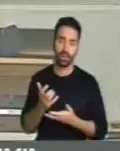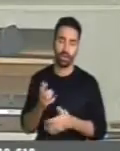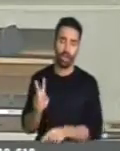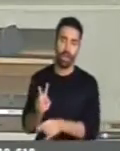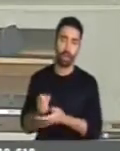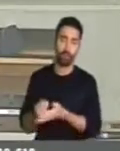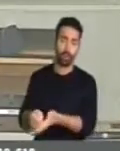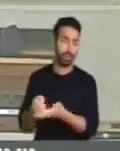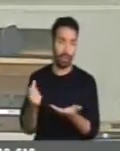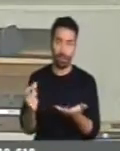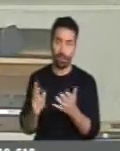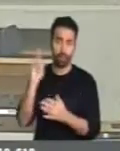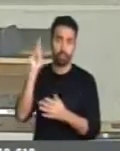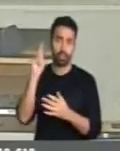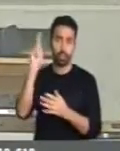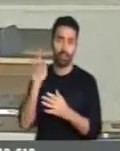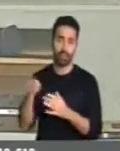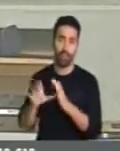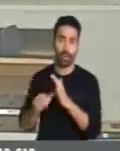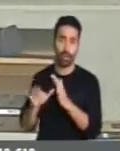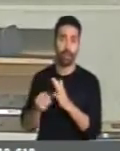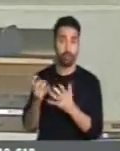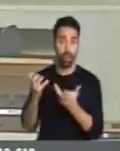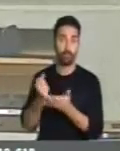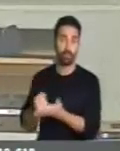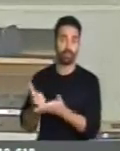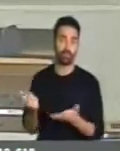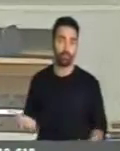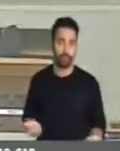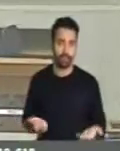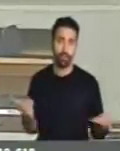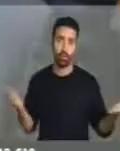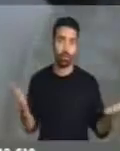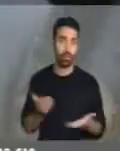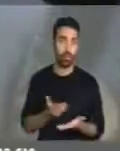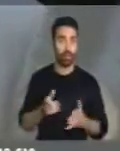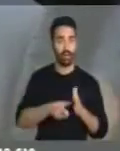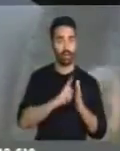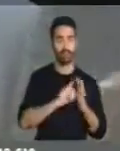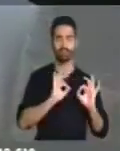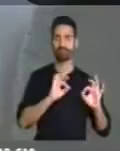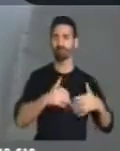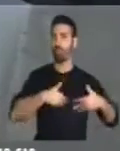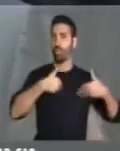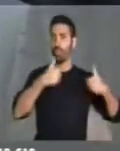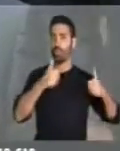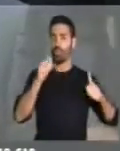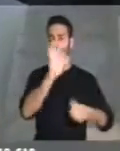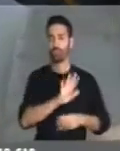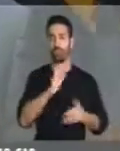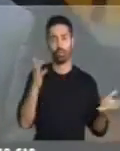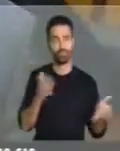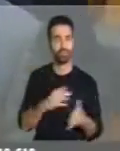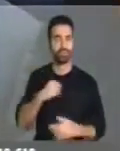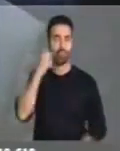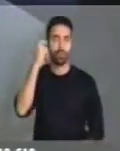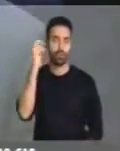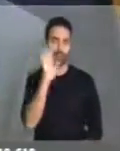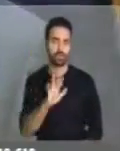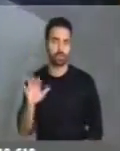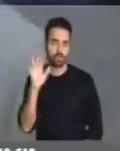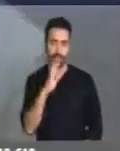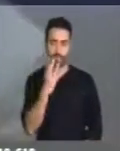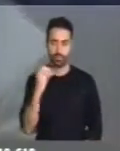governo que esteve quebrou a empresa, era um orgulho nacional, hoje é uma vergonha nacional. Fechou as suas contas com 400 bilhões de